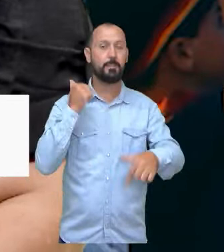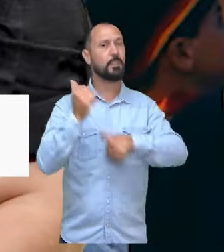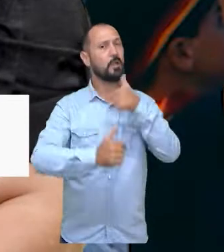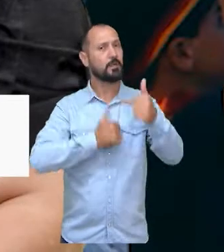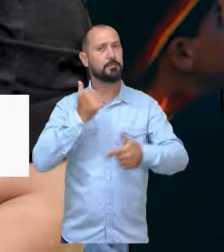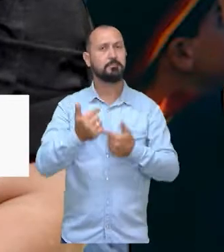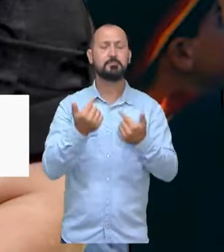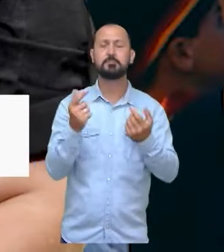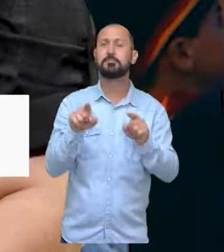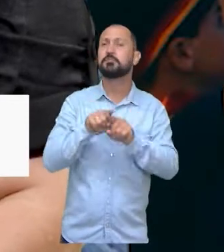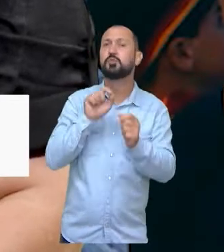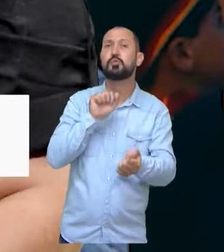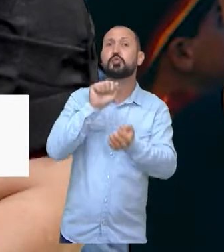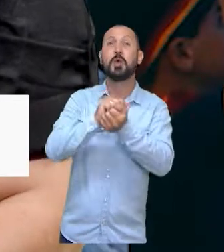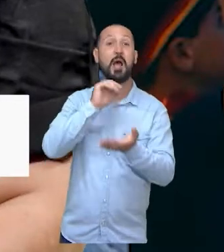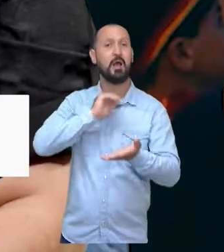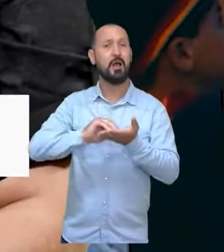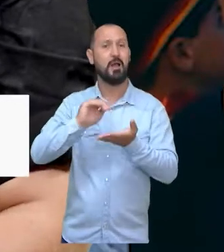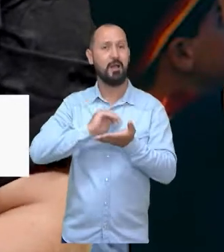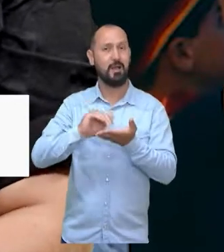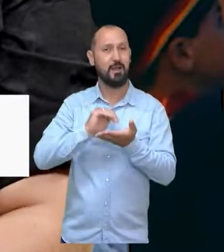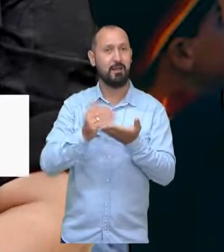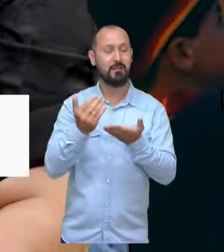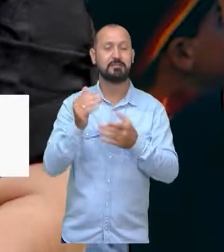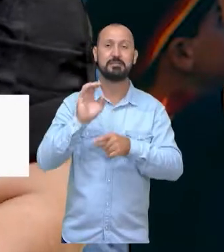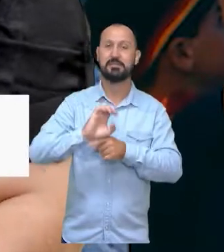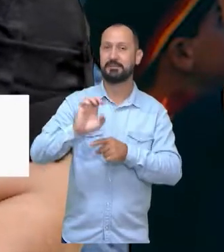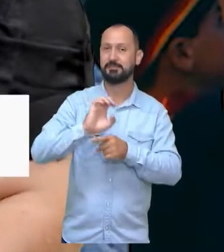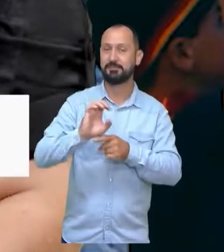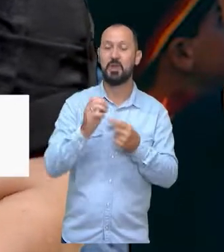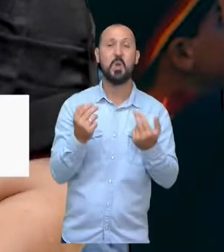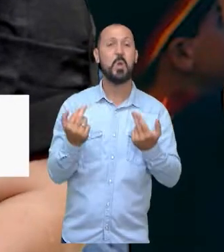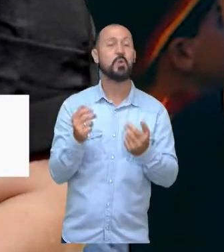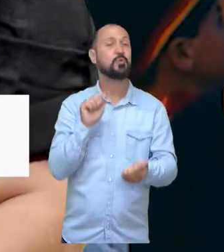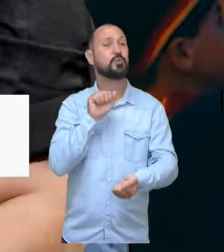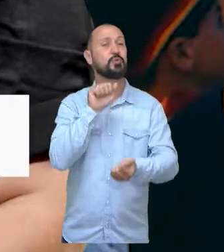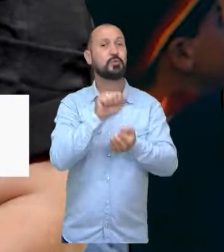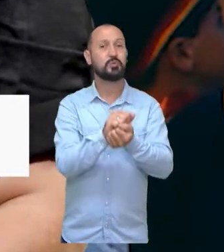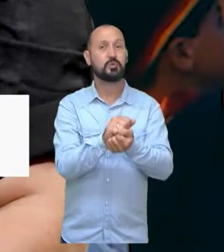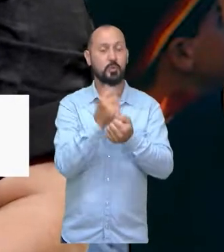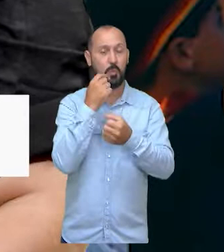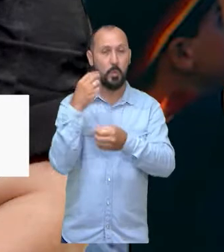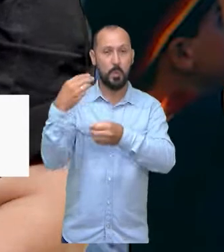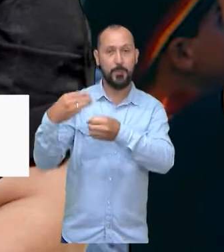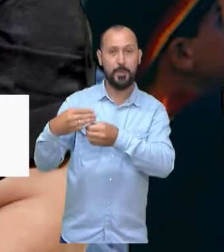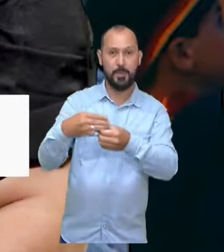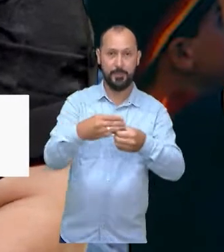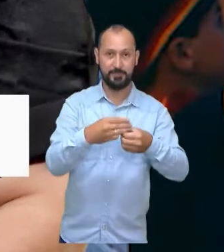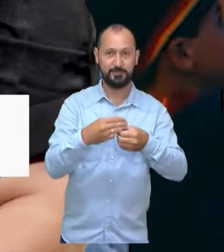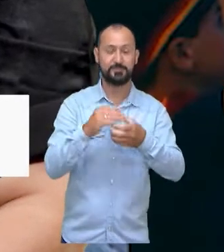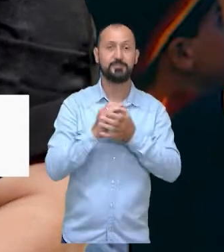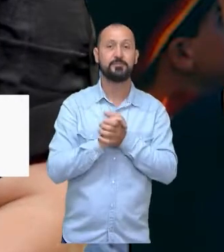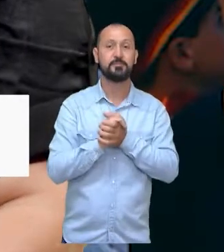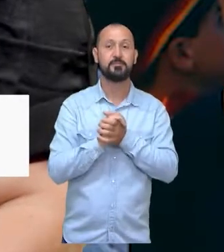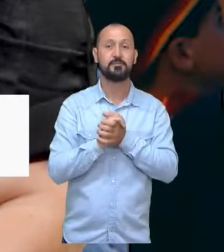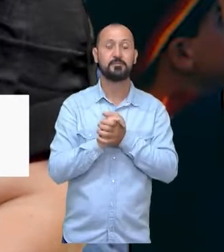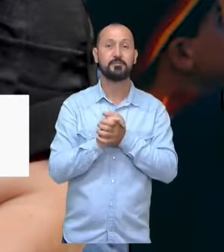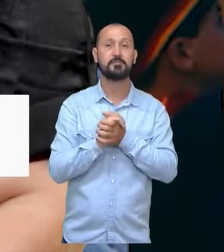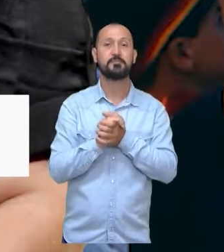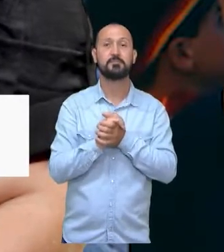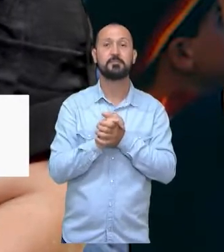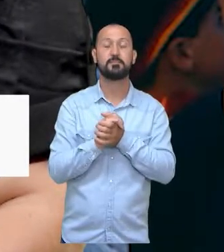procura trabalhar tanto com as secretarias de Estado, quanto também com os municípios.